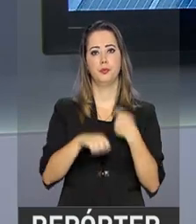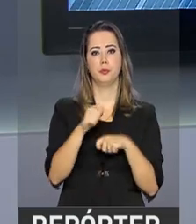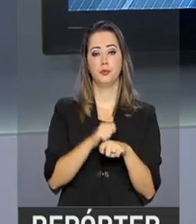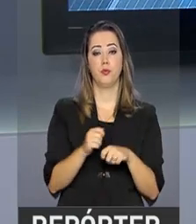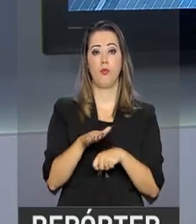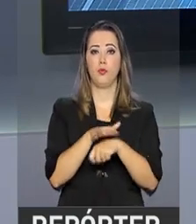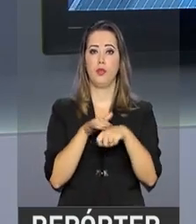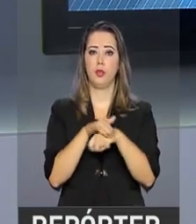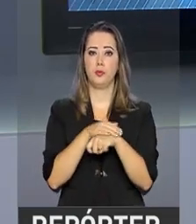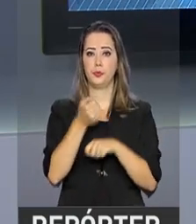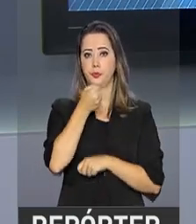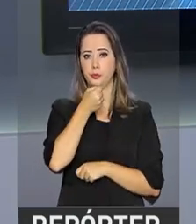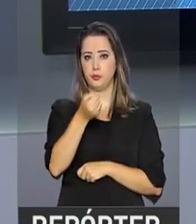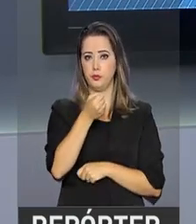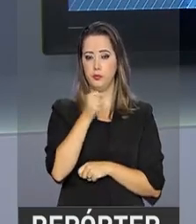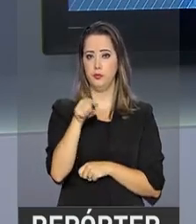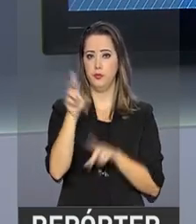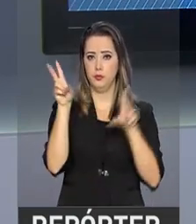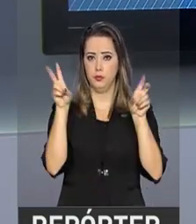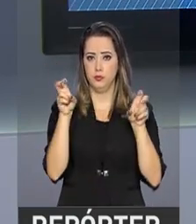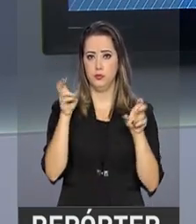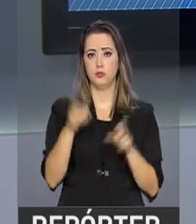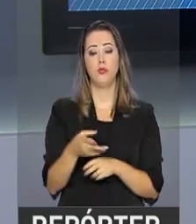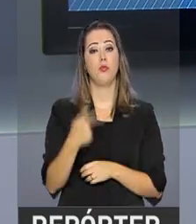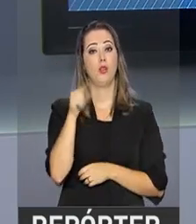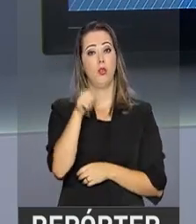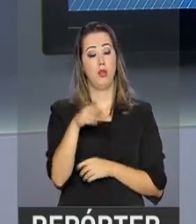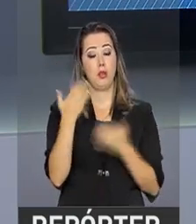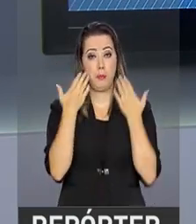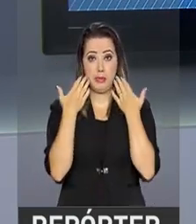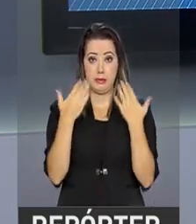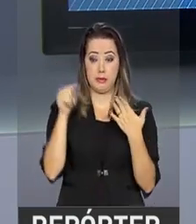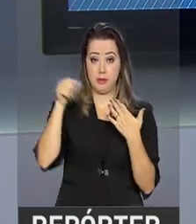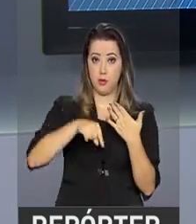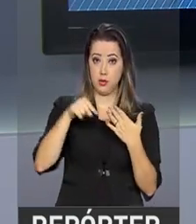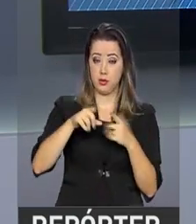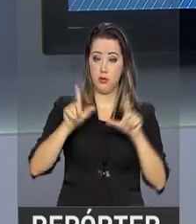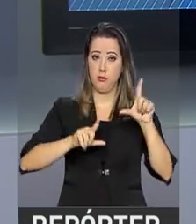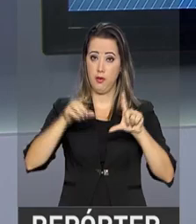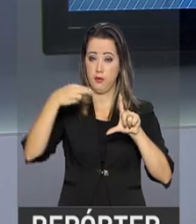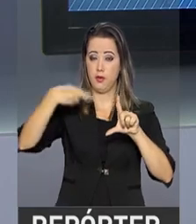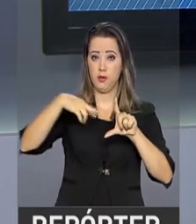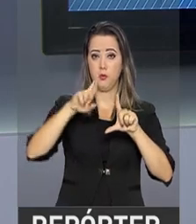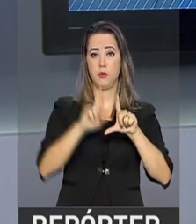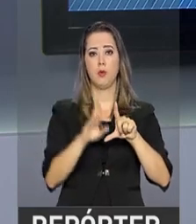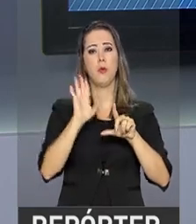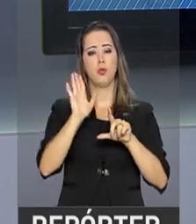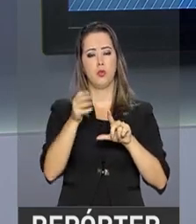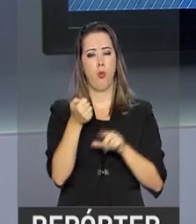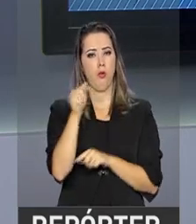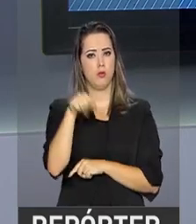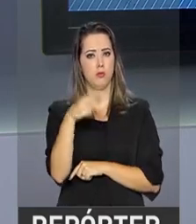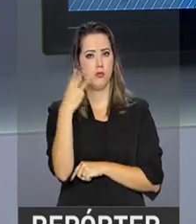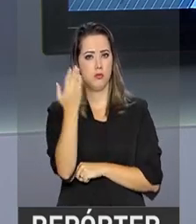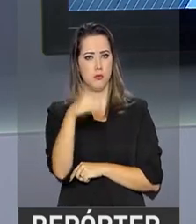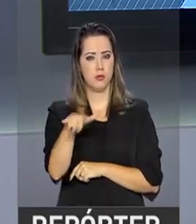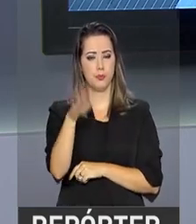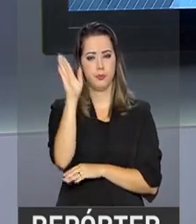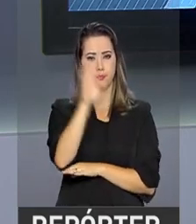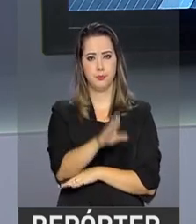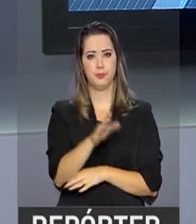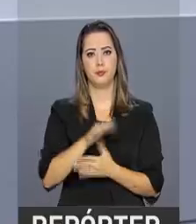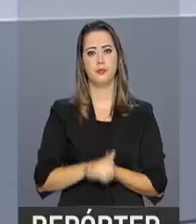vai conversar com a imprensa sobre esse assunto a entrevista vai ser transmitido ao vivo pela nbr daqui a pouco às três e meia da